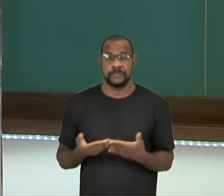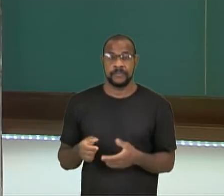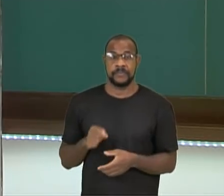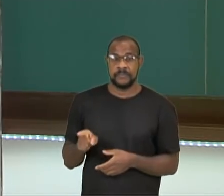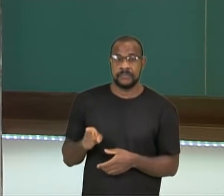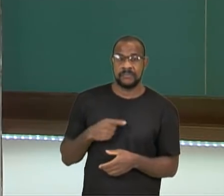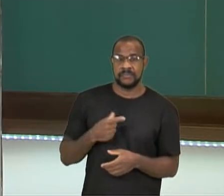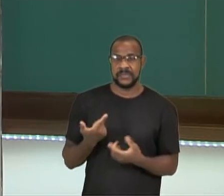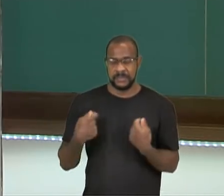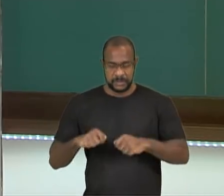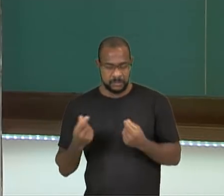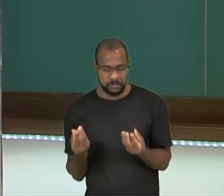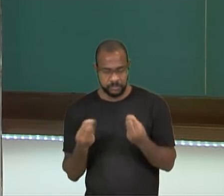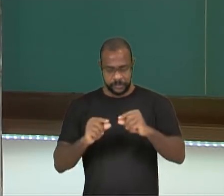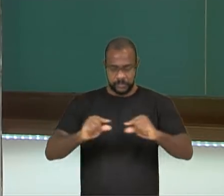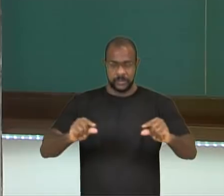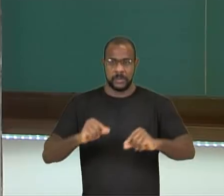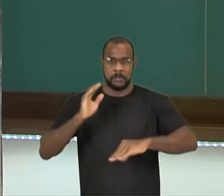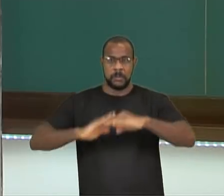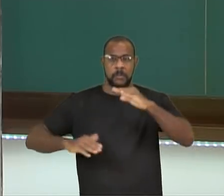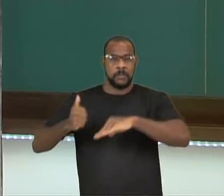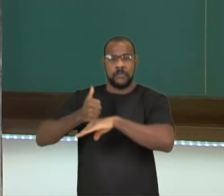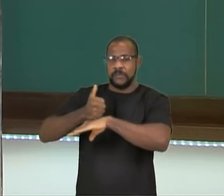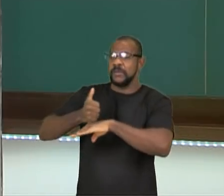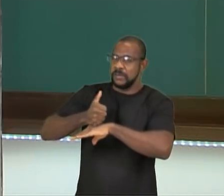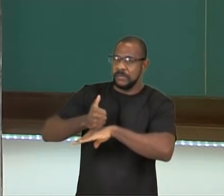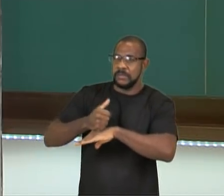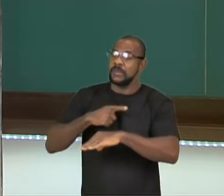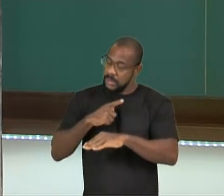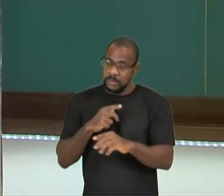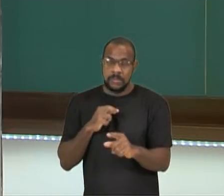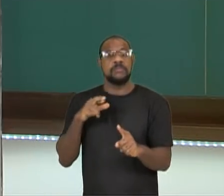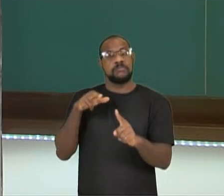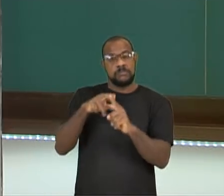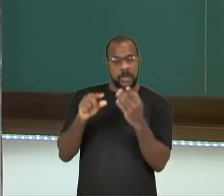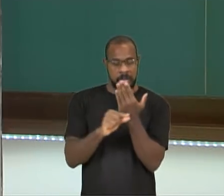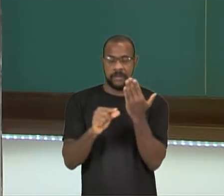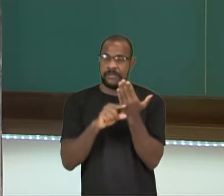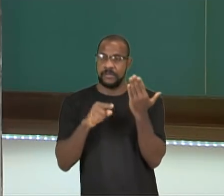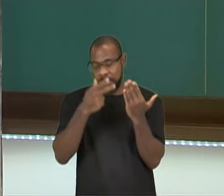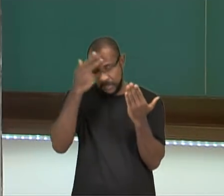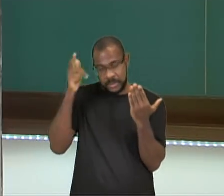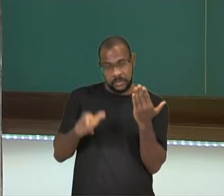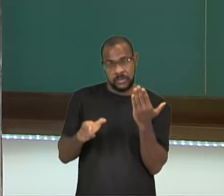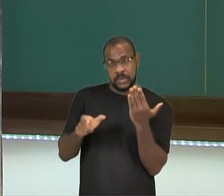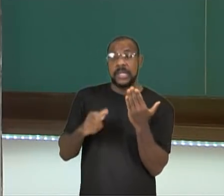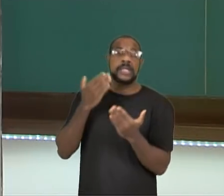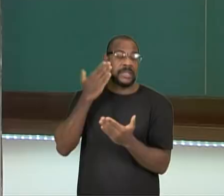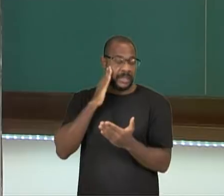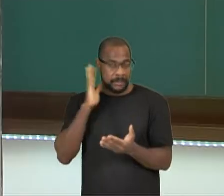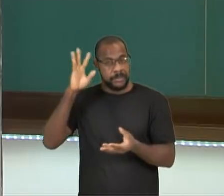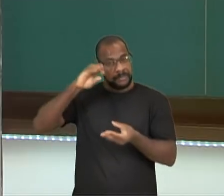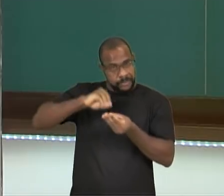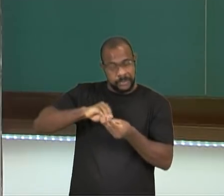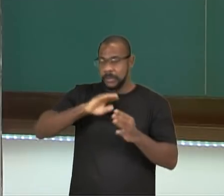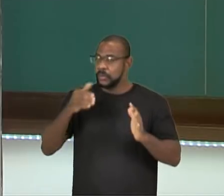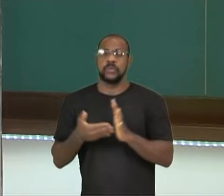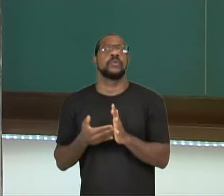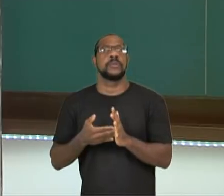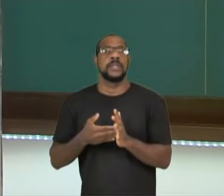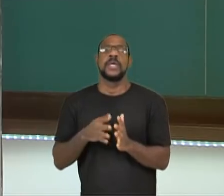Tá? Nos dias atuais, a gente encontra muito isso quando vocês vão baixar um aplicativo de jogos, seja de